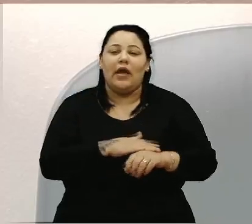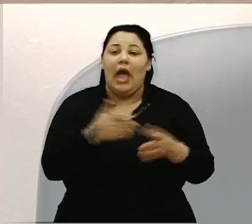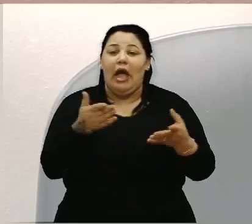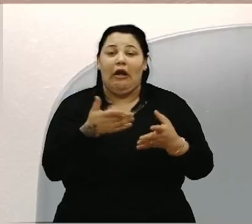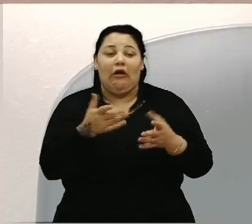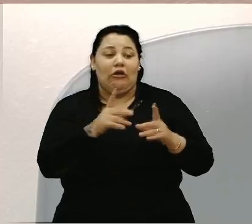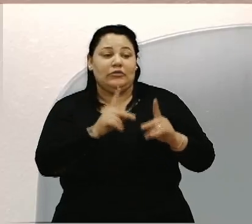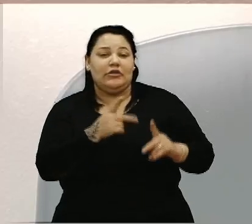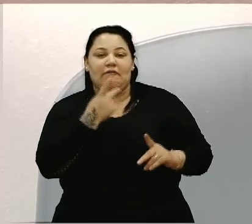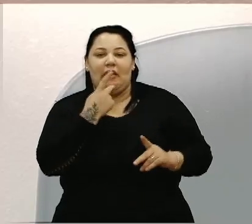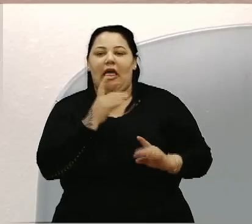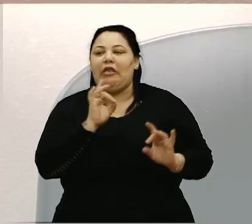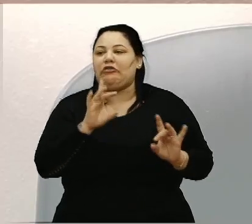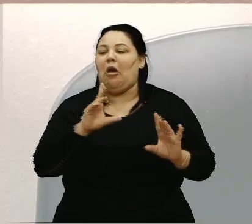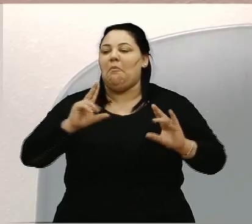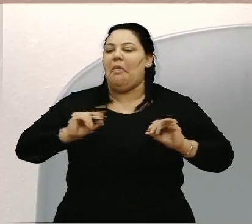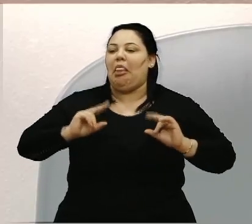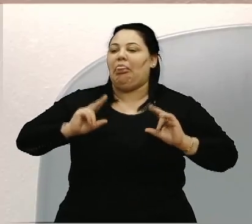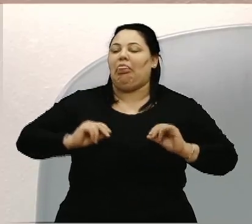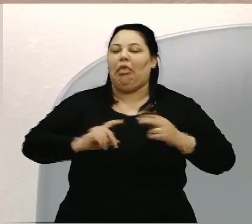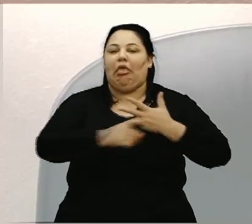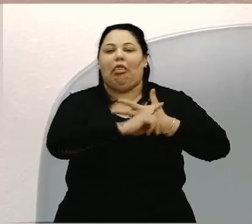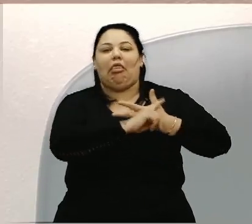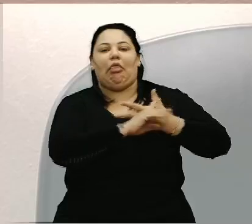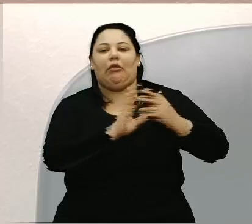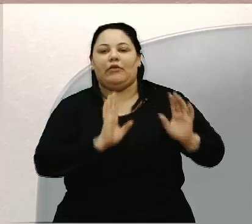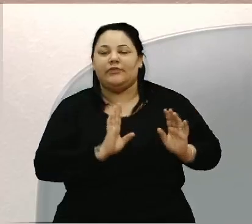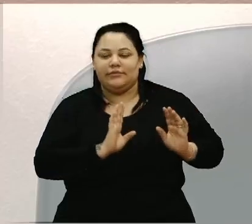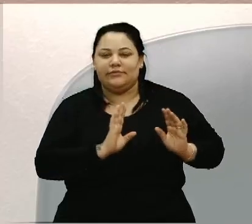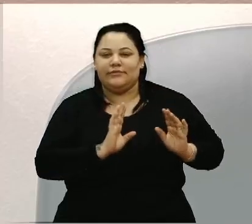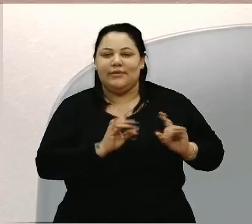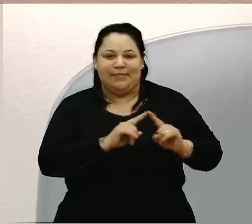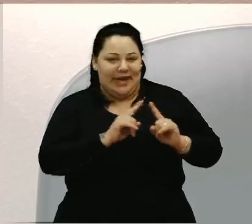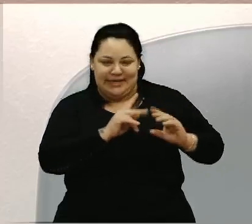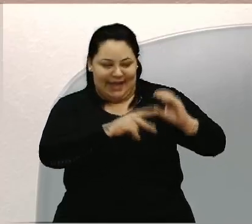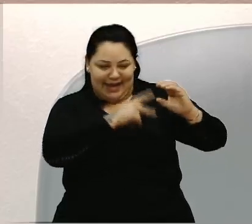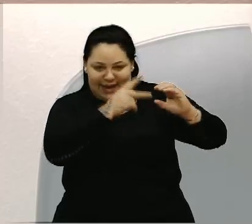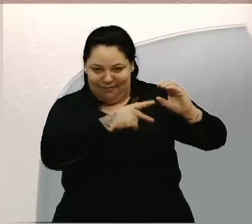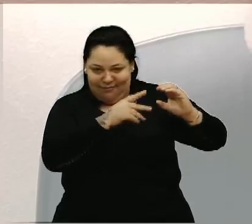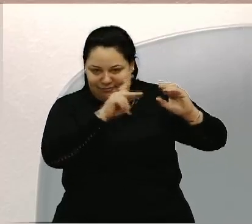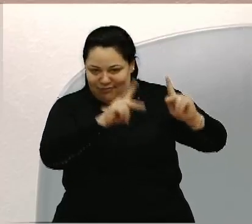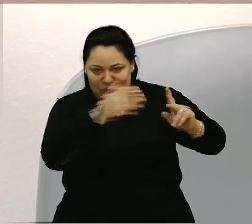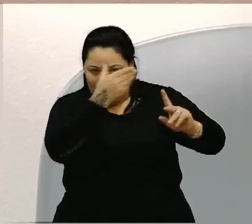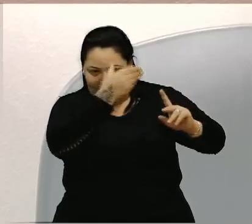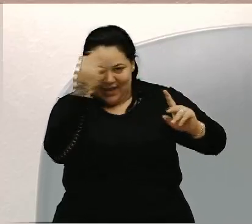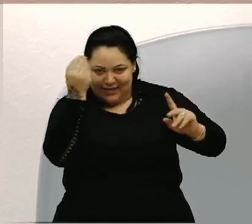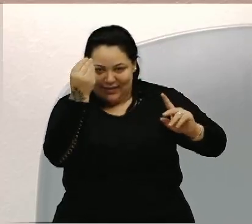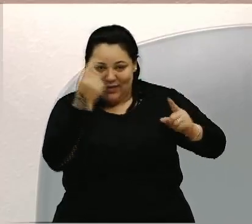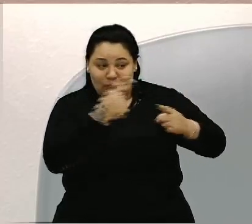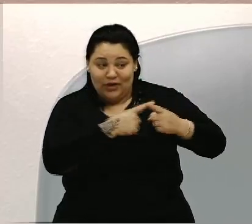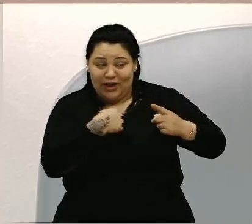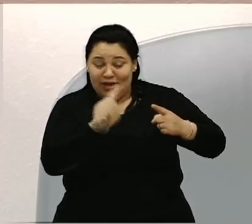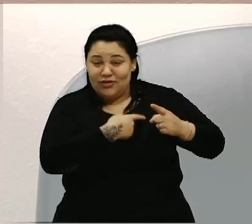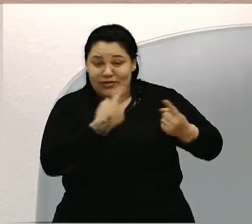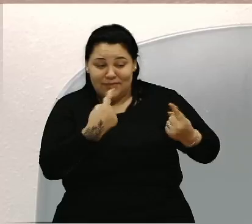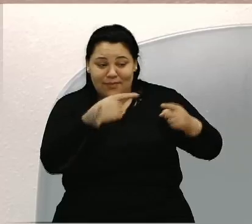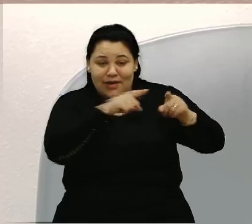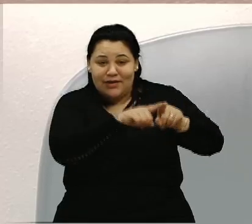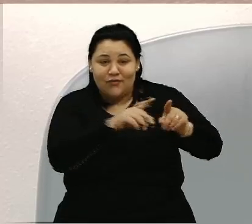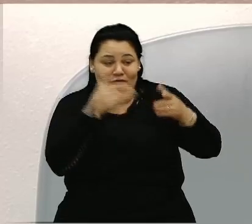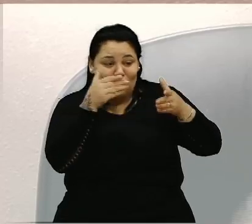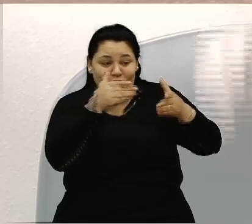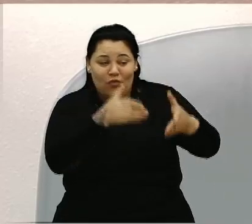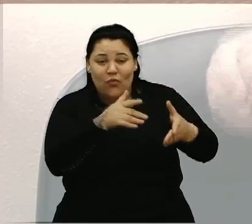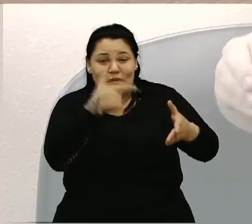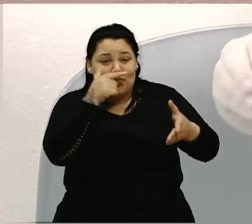o executivo. A casa que sempre foi parceira, que sempre olhou para essa regularização fundiária,